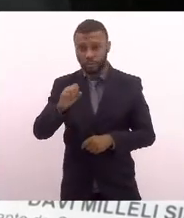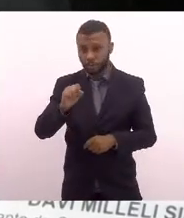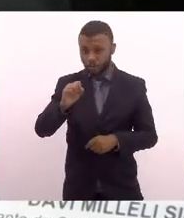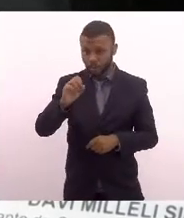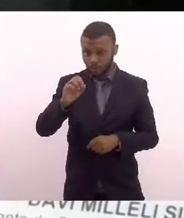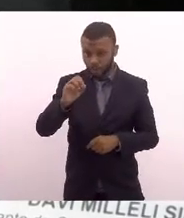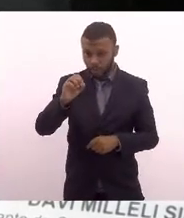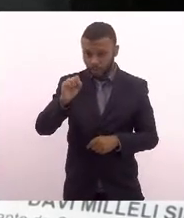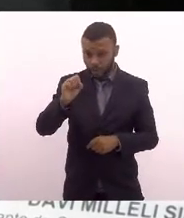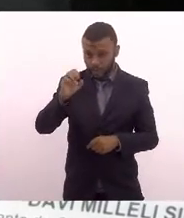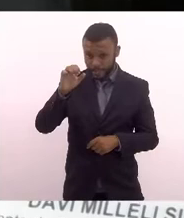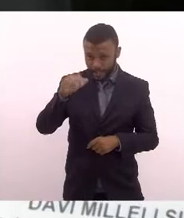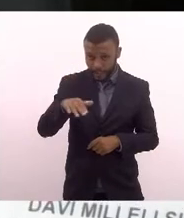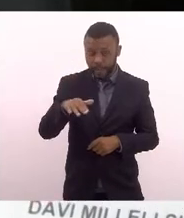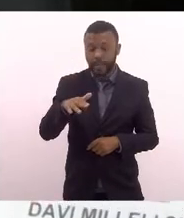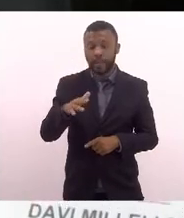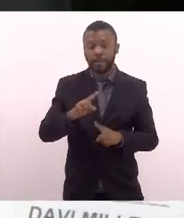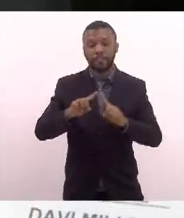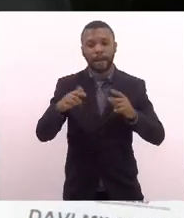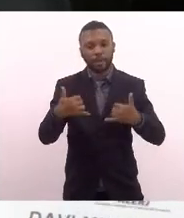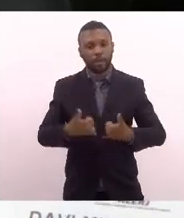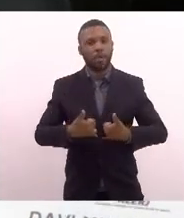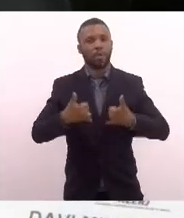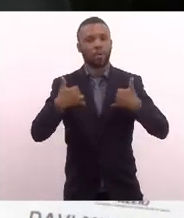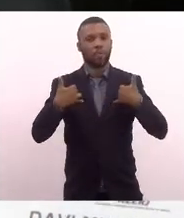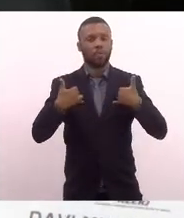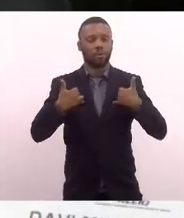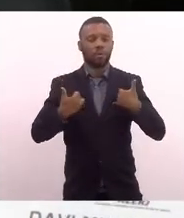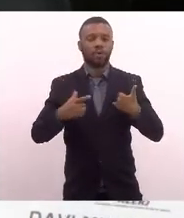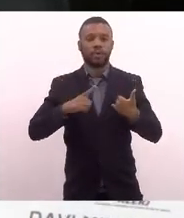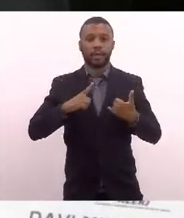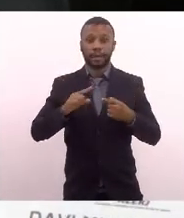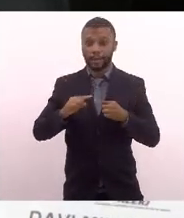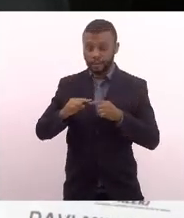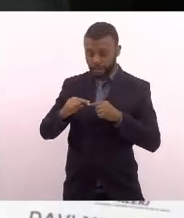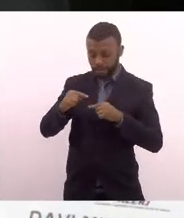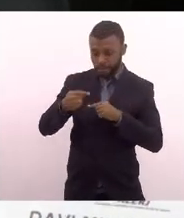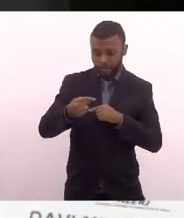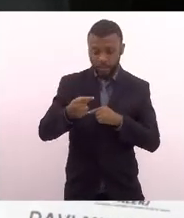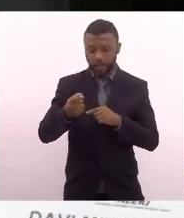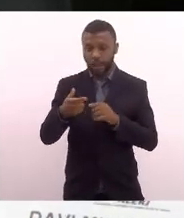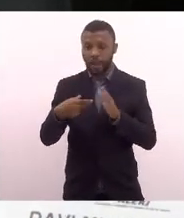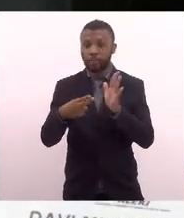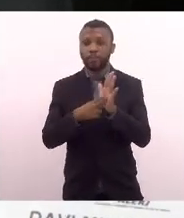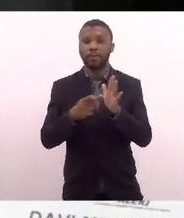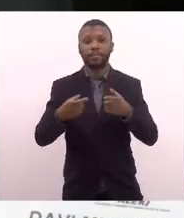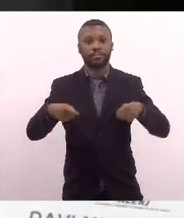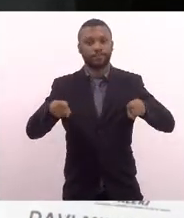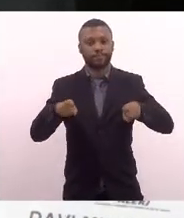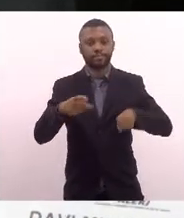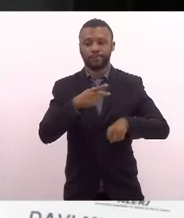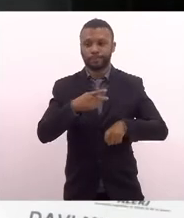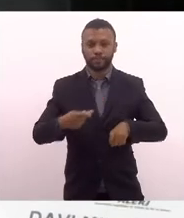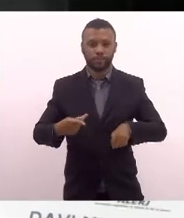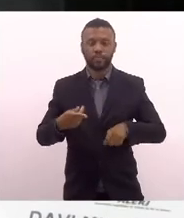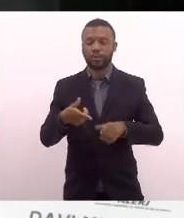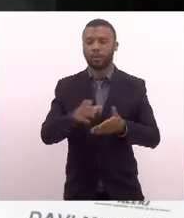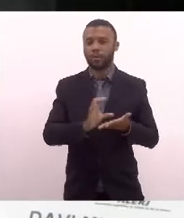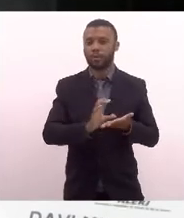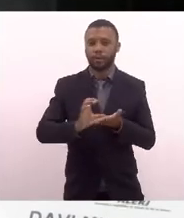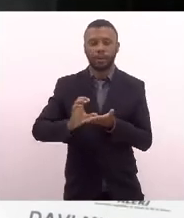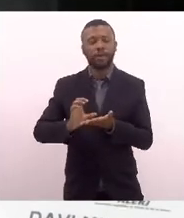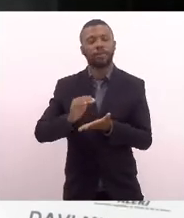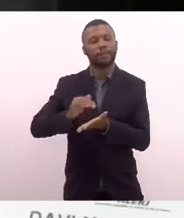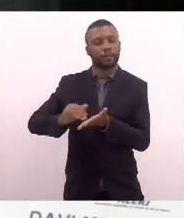tenho muito orgulho de suceder na presidência do Conselho de Secretarias Municipais de